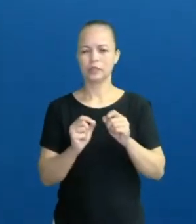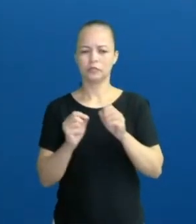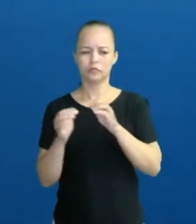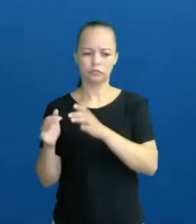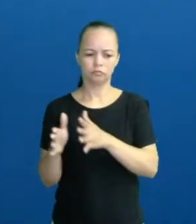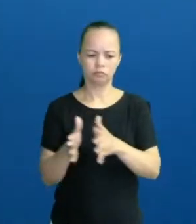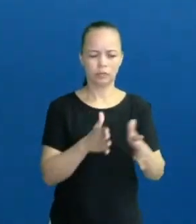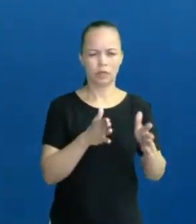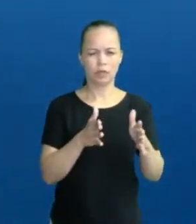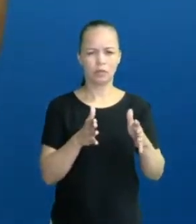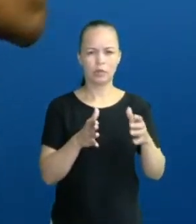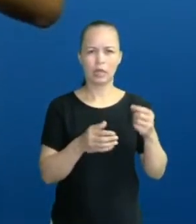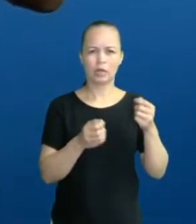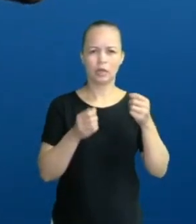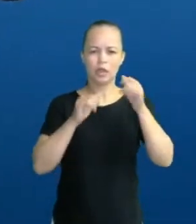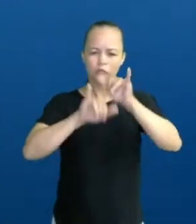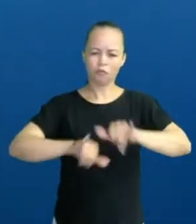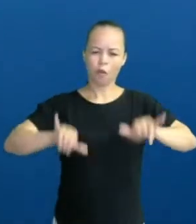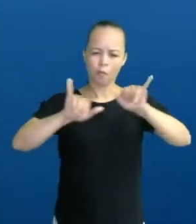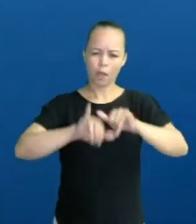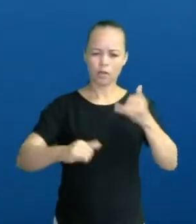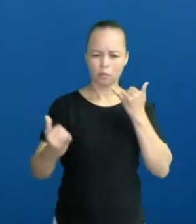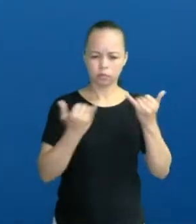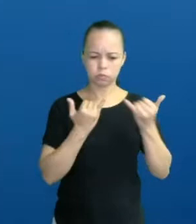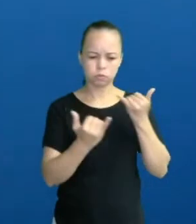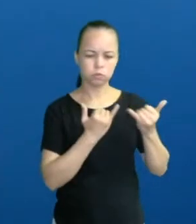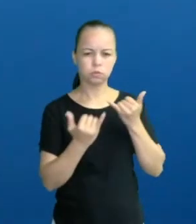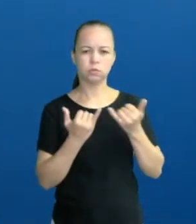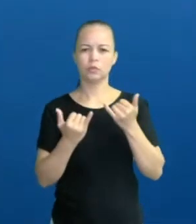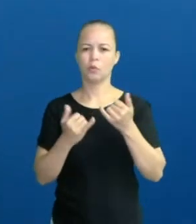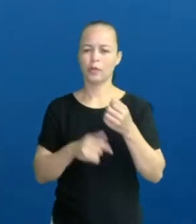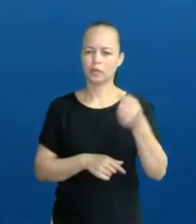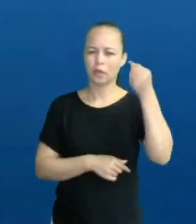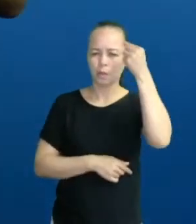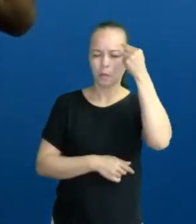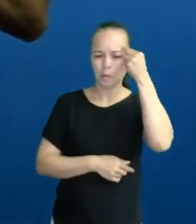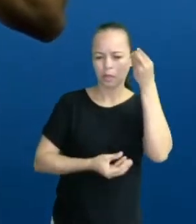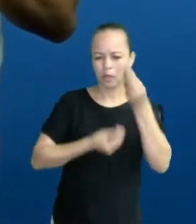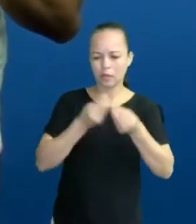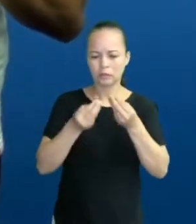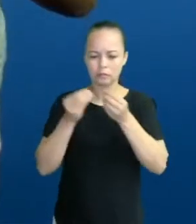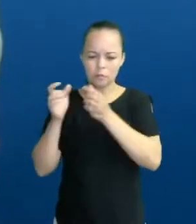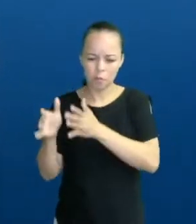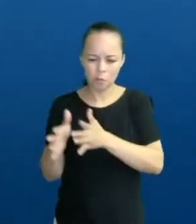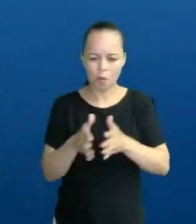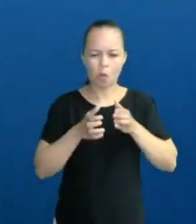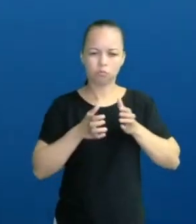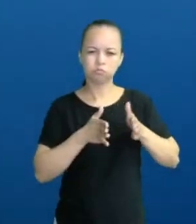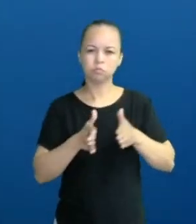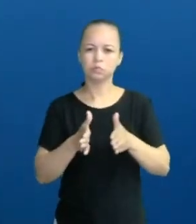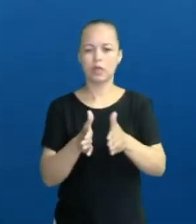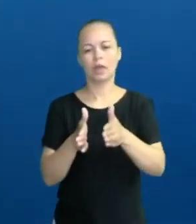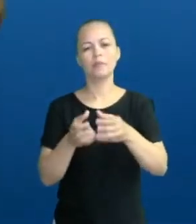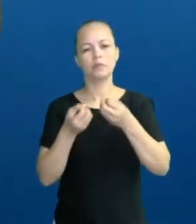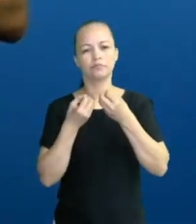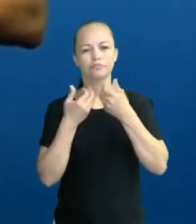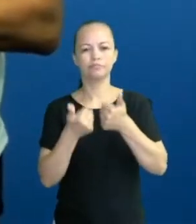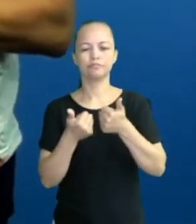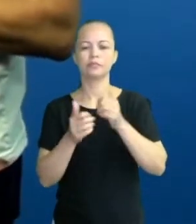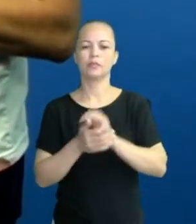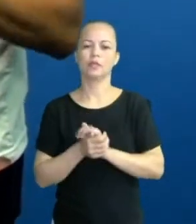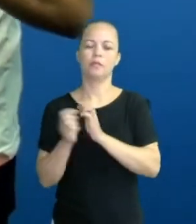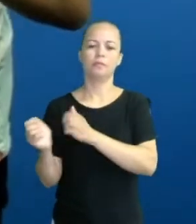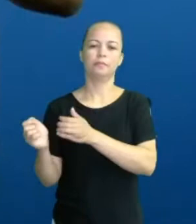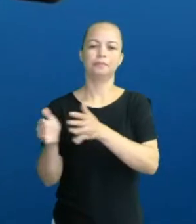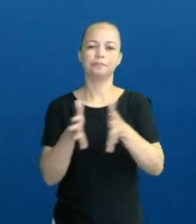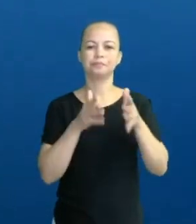daqui munido dessas informações e começando a metabolizar ela, a gente já está indo para um bom caminho. Então, por favor, produção, vamos para o nosso próximo